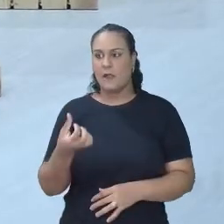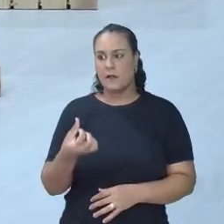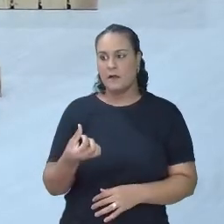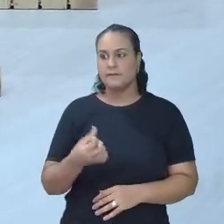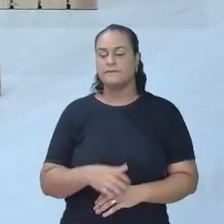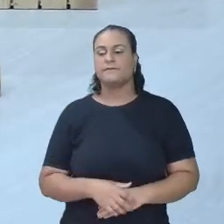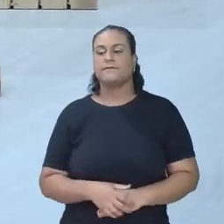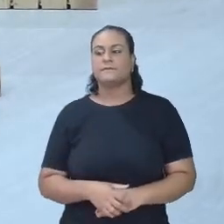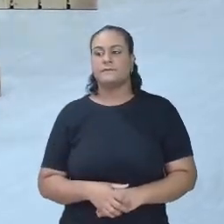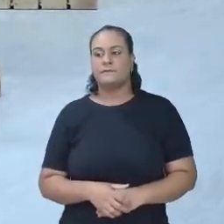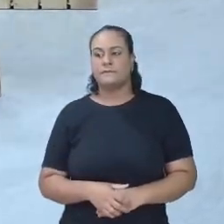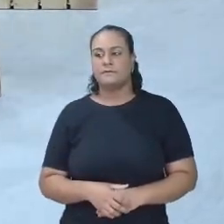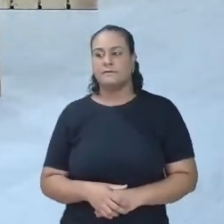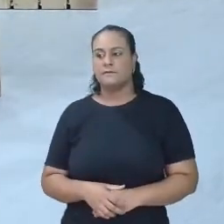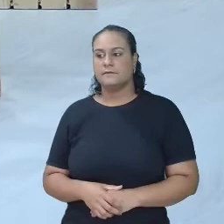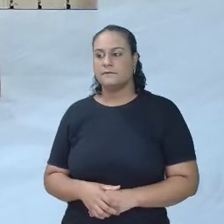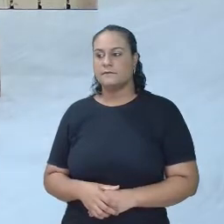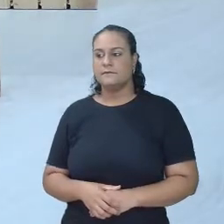o frio.